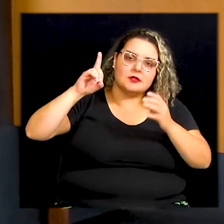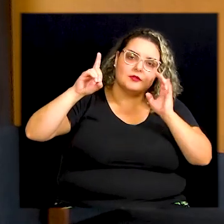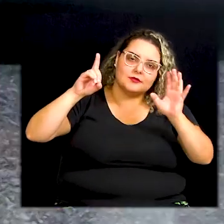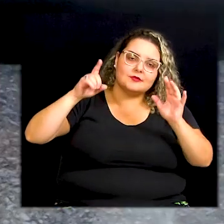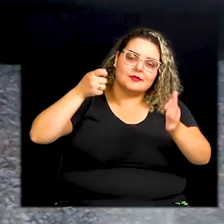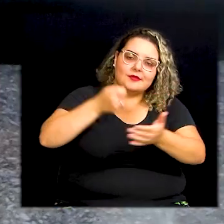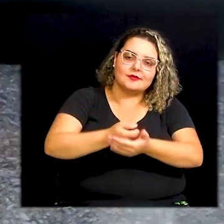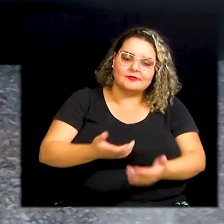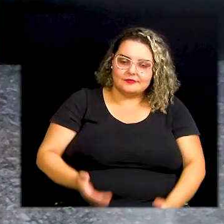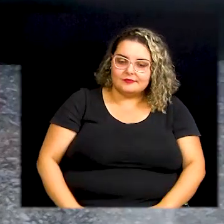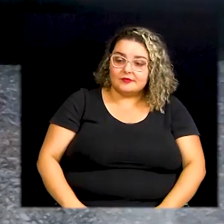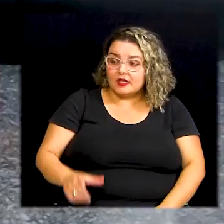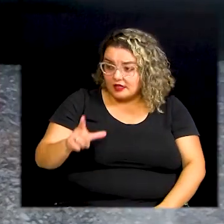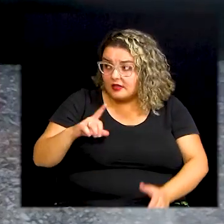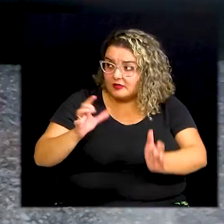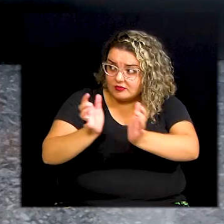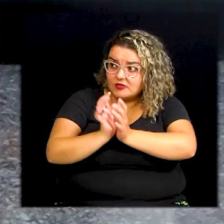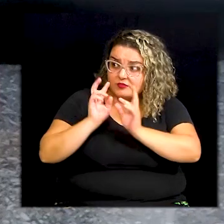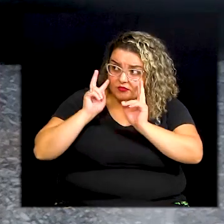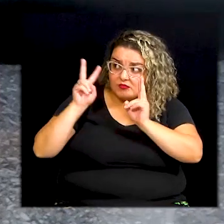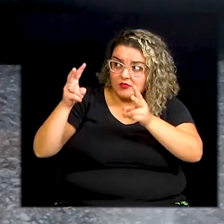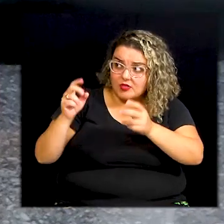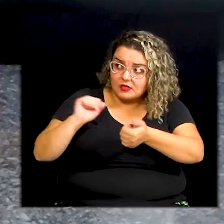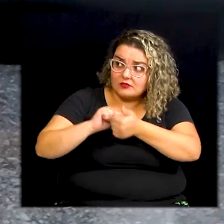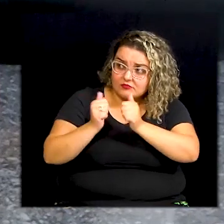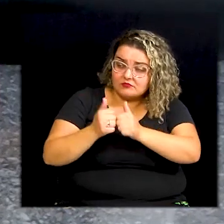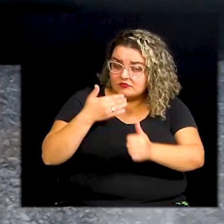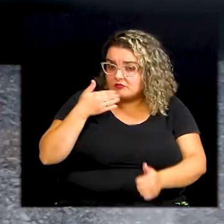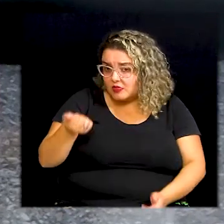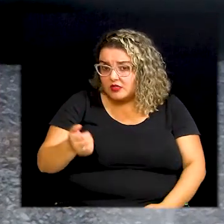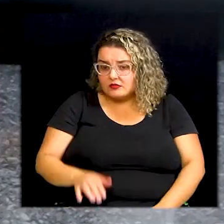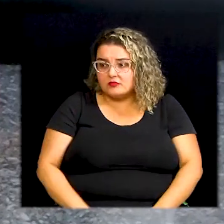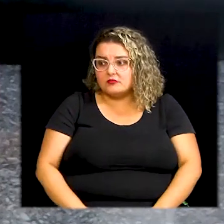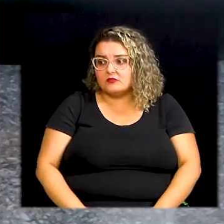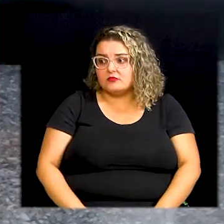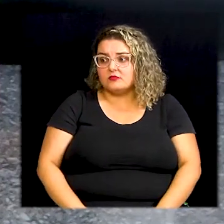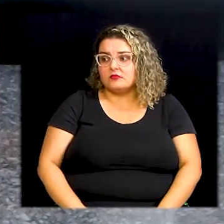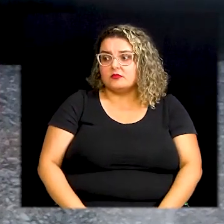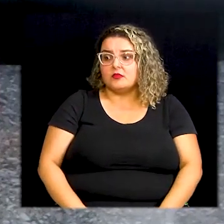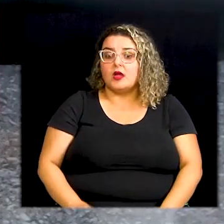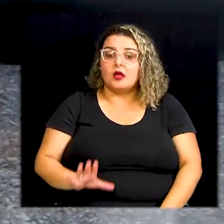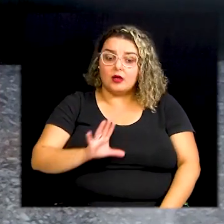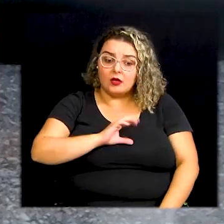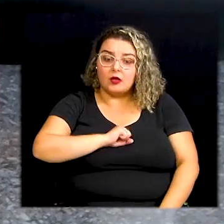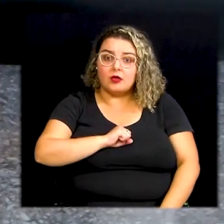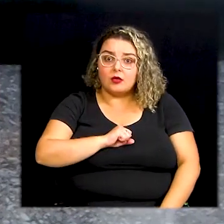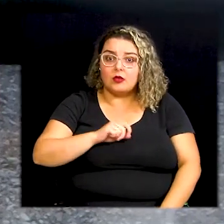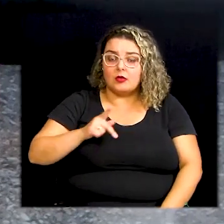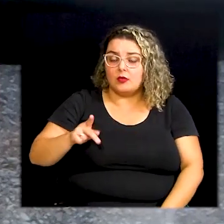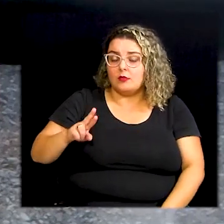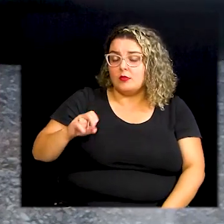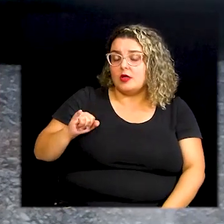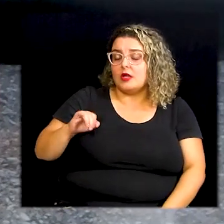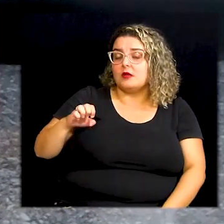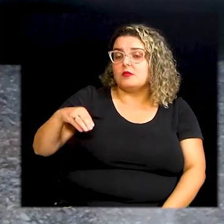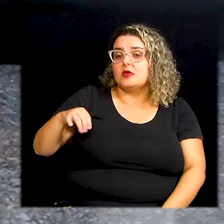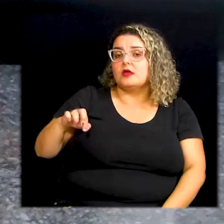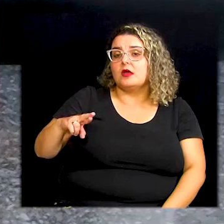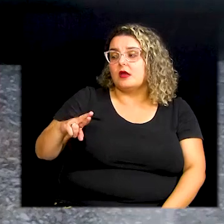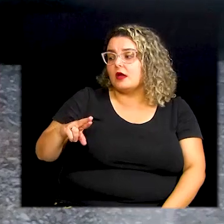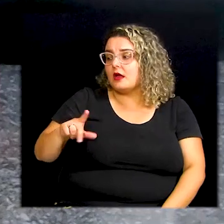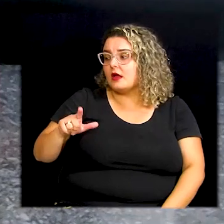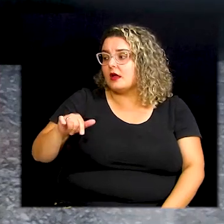mais um sonho realizado. Tem algum time que você enxerga que se encaixaria melhor? Cara, eu gosto bastante da Premier League, né? É